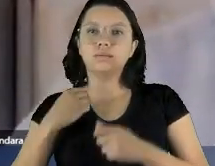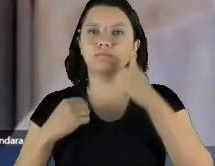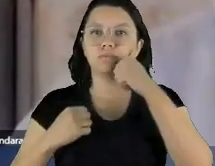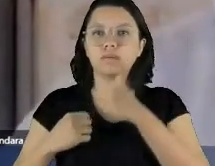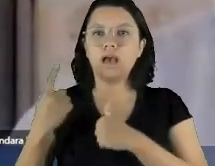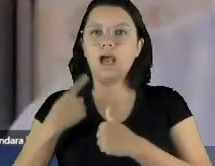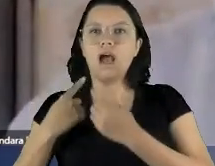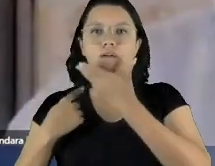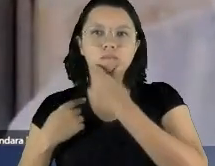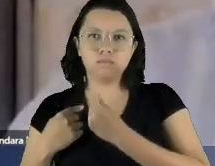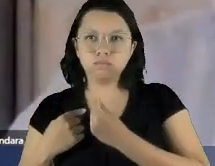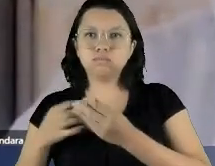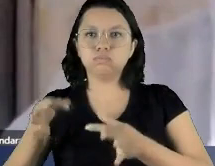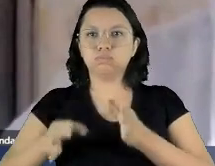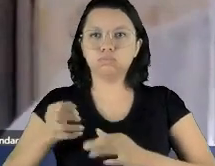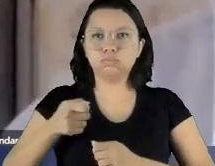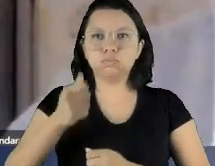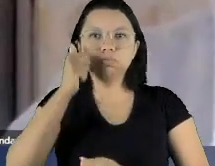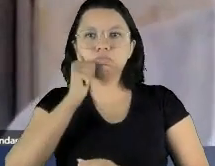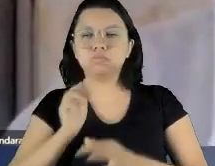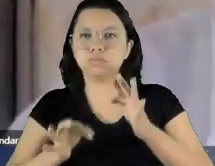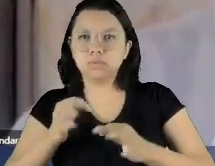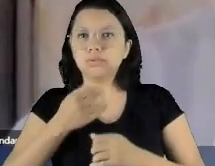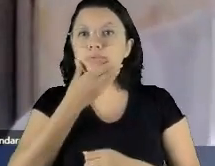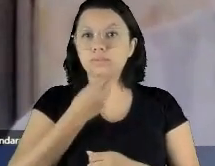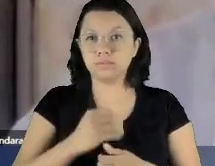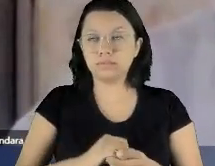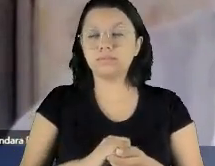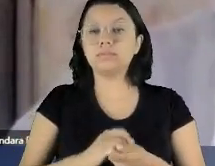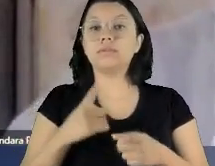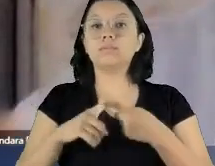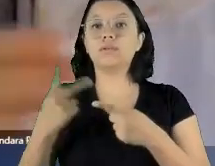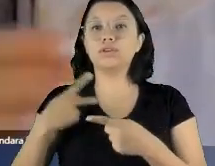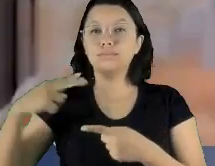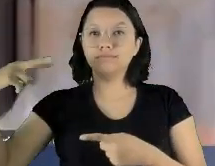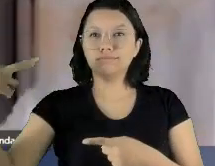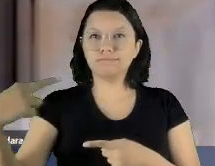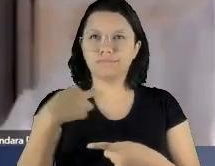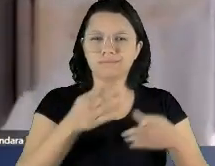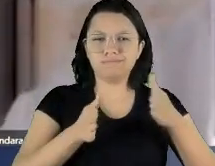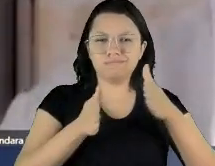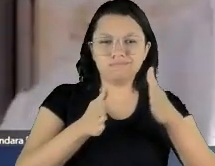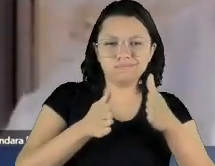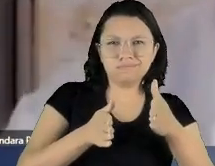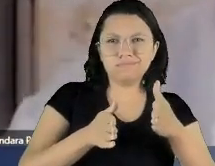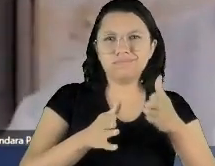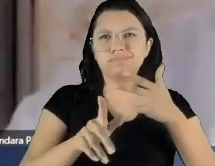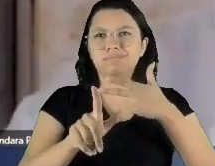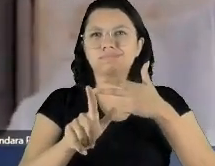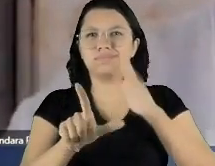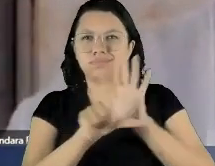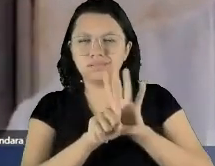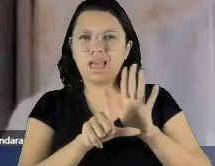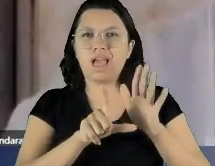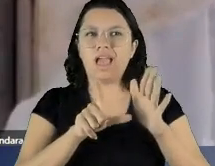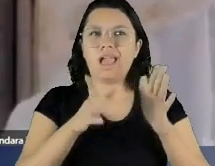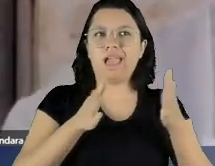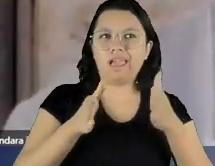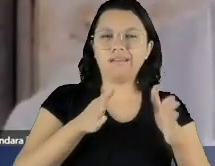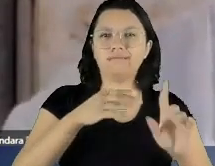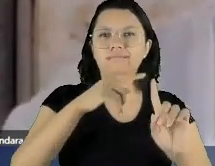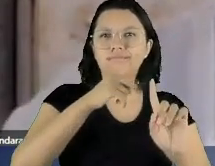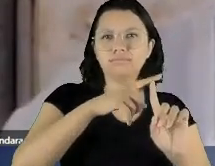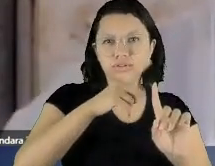magistrados e magistradas, porque a gente se via numa lacuna legislativa entre a tipificação da conduta de